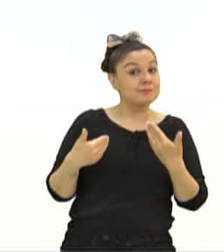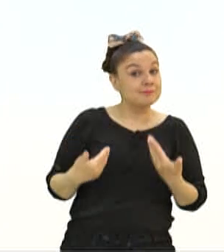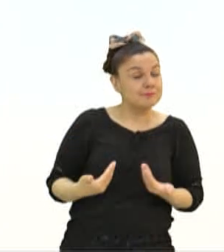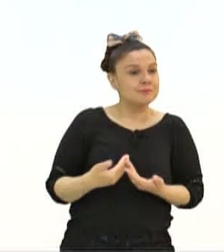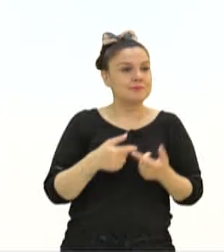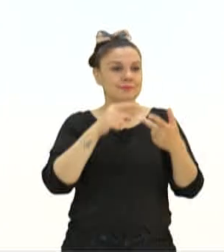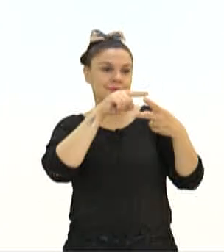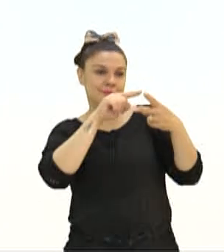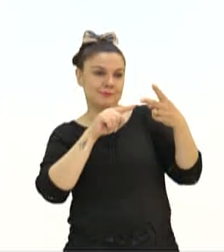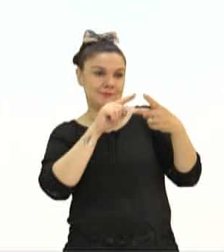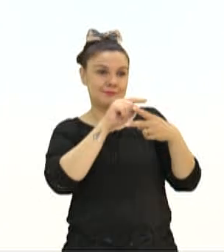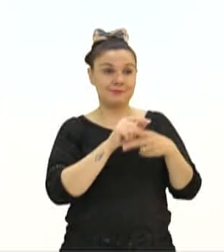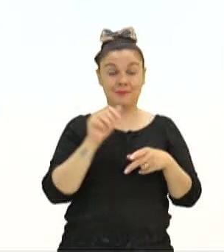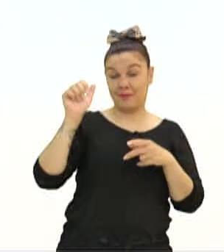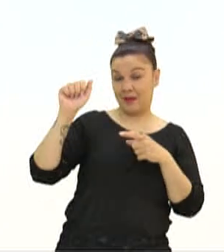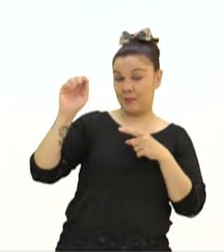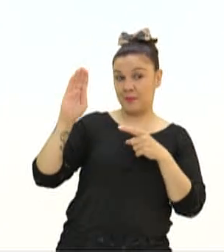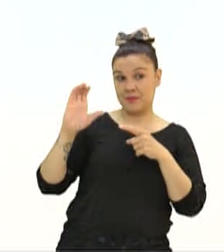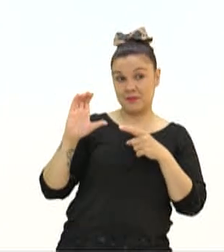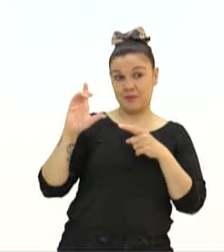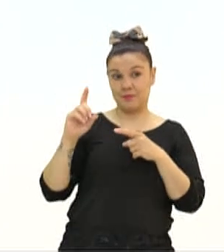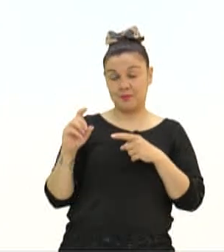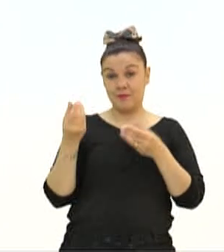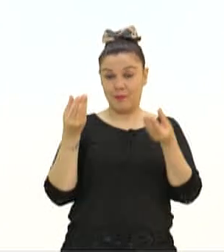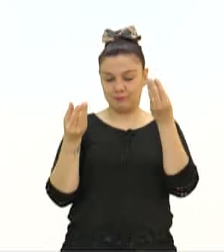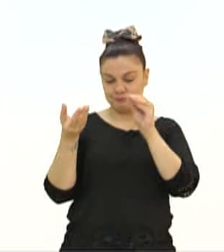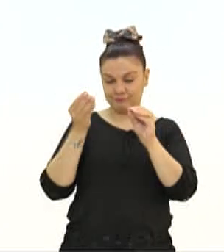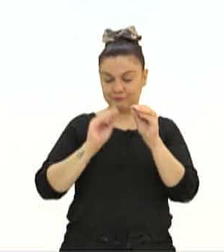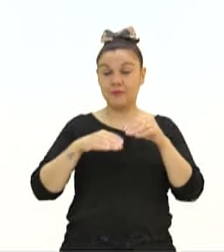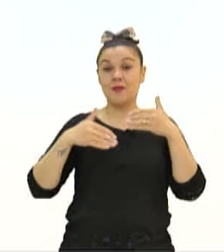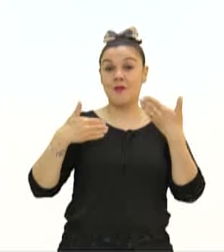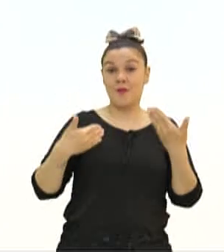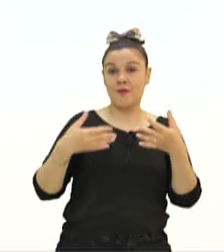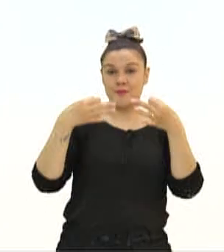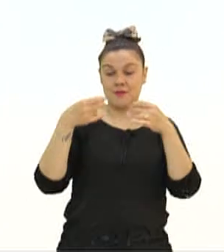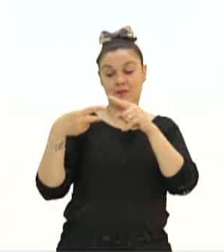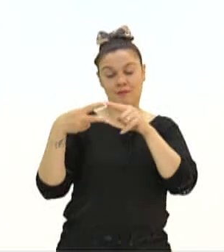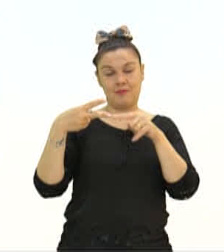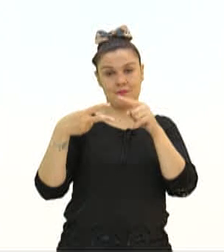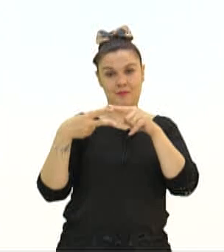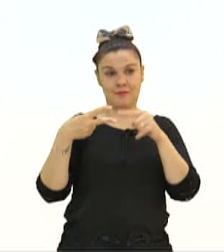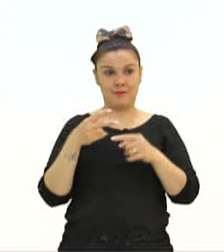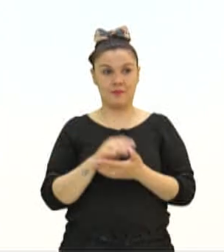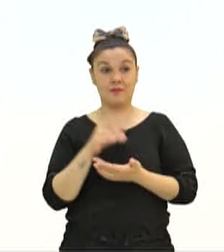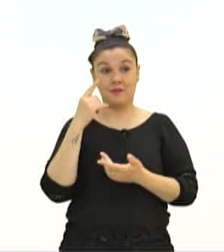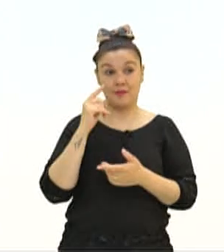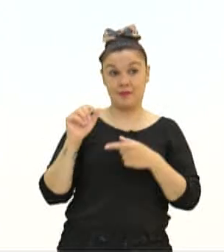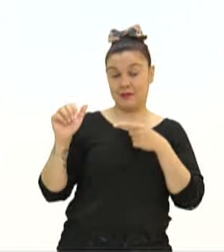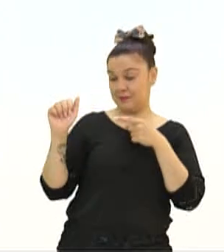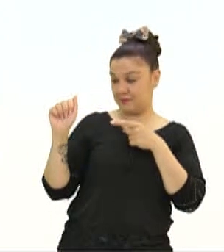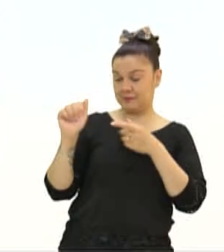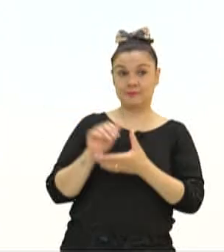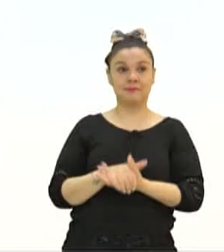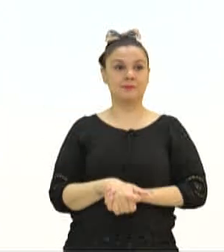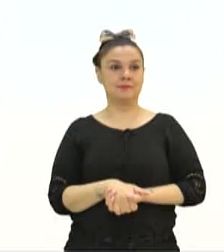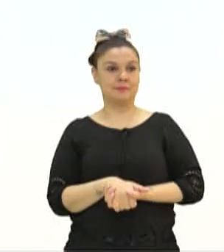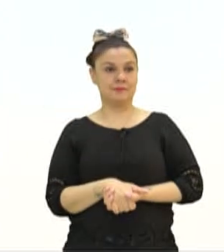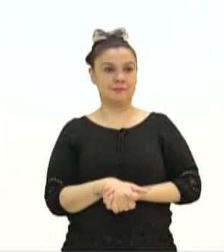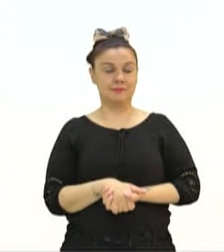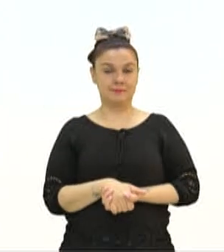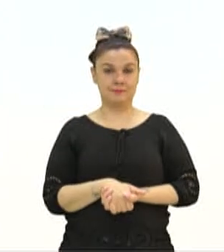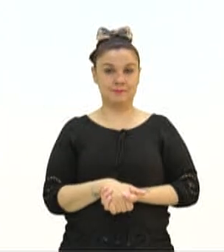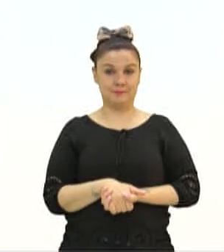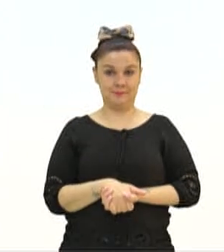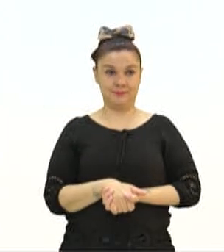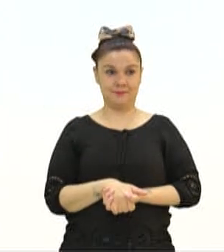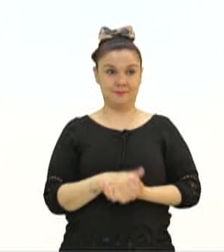vai ver as alternativas aqui e vai preencher os espaços para me dizer quais são as duas teorias. Então, na letra A, a gente tem